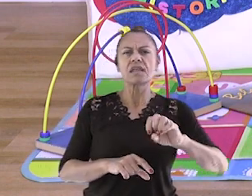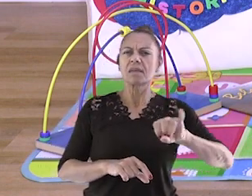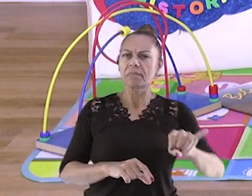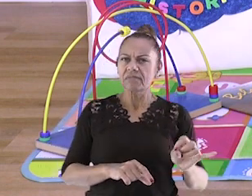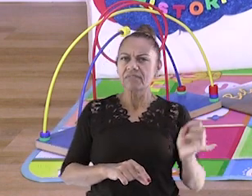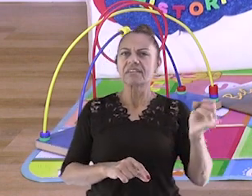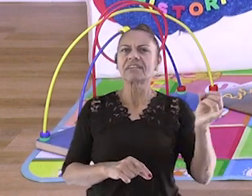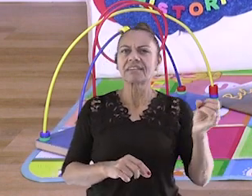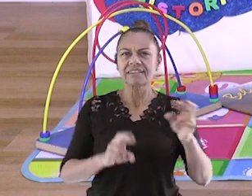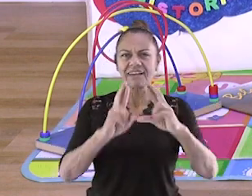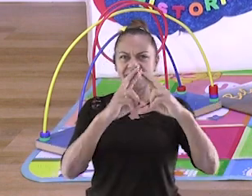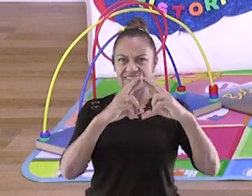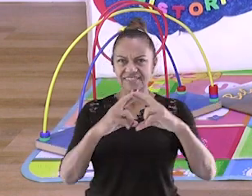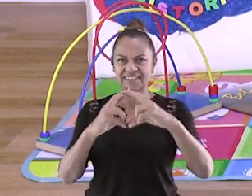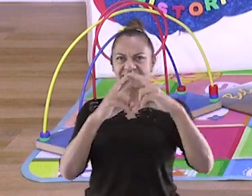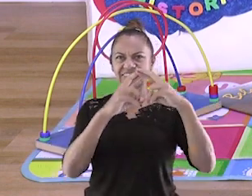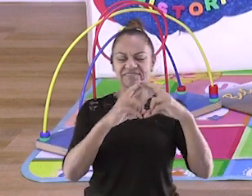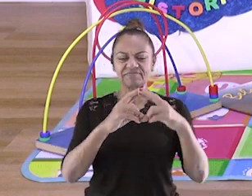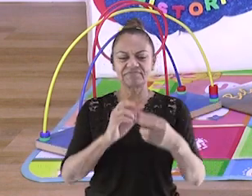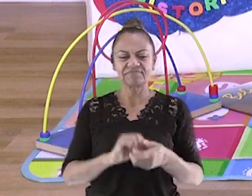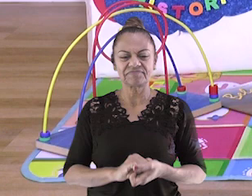História.